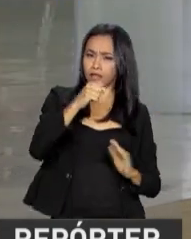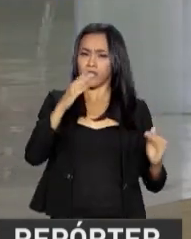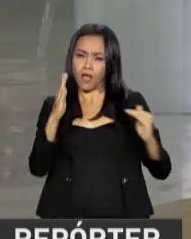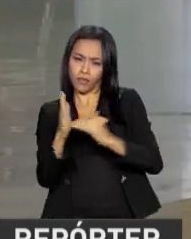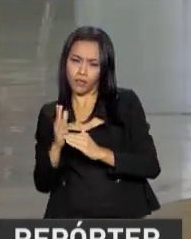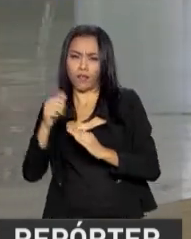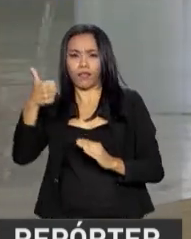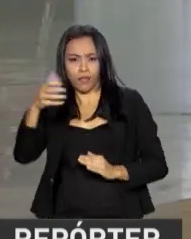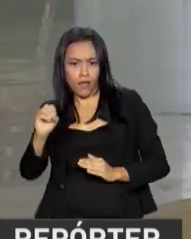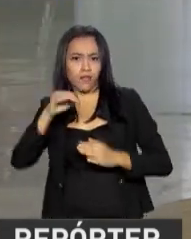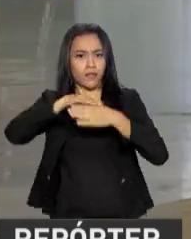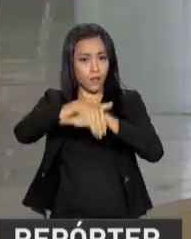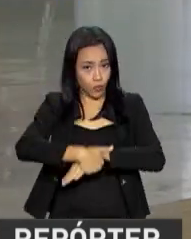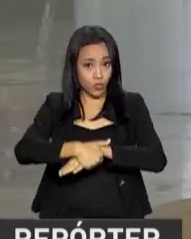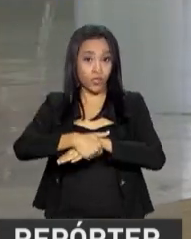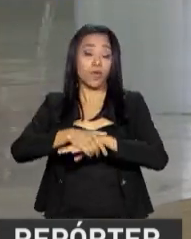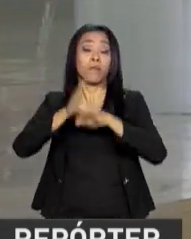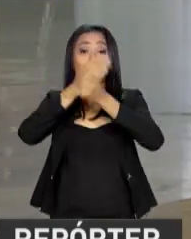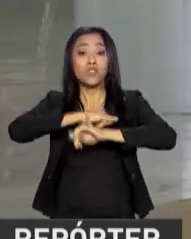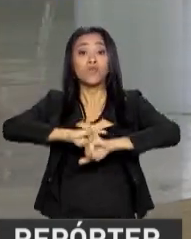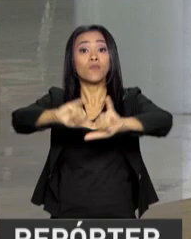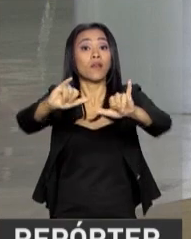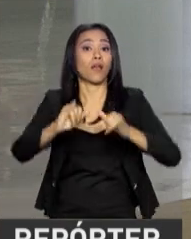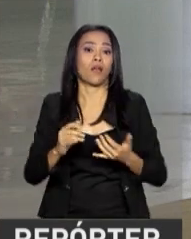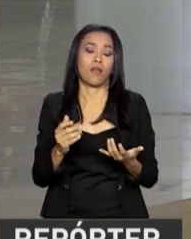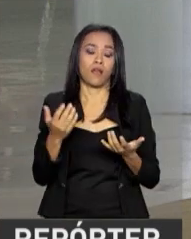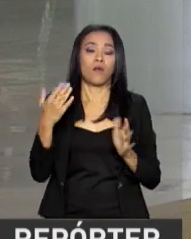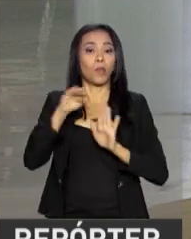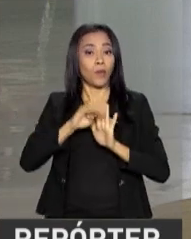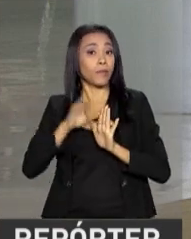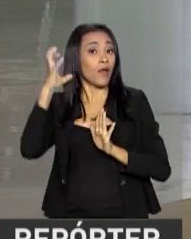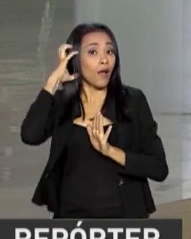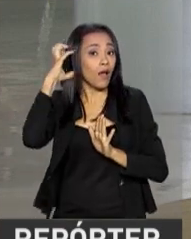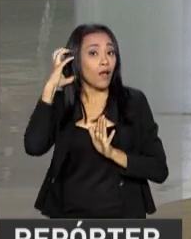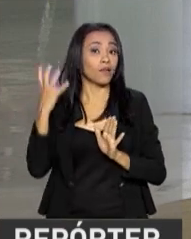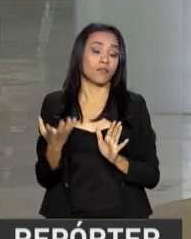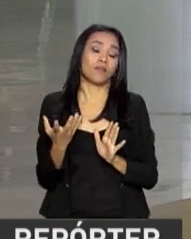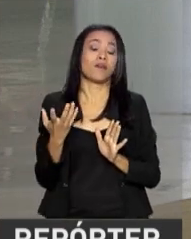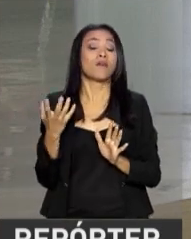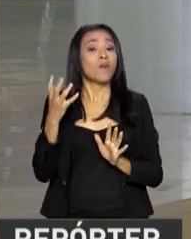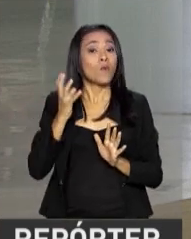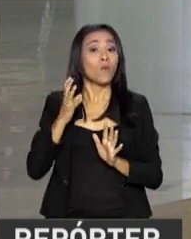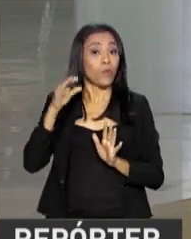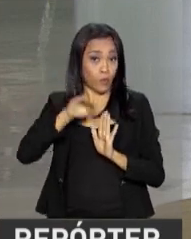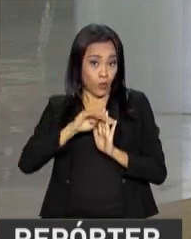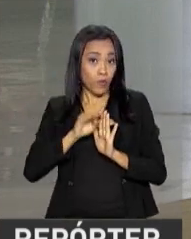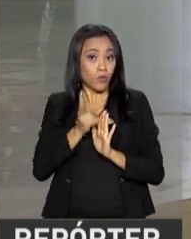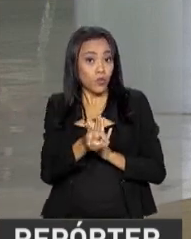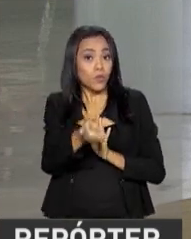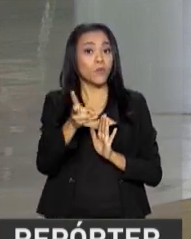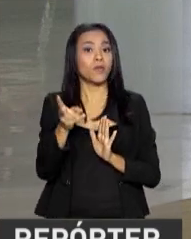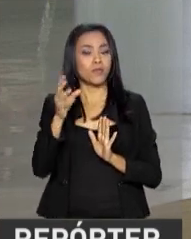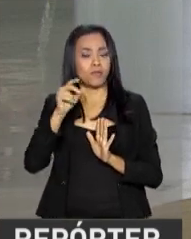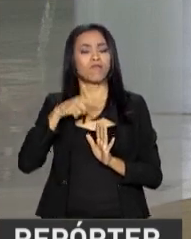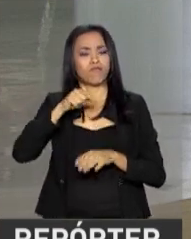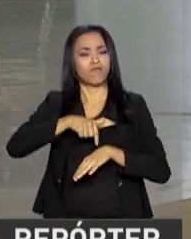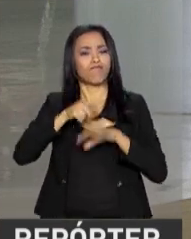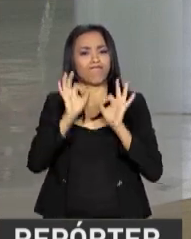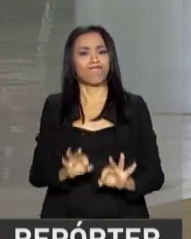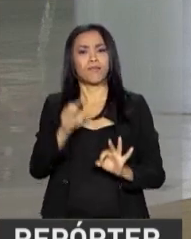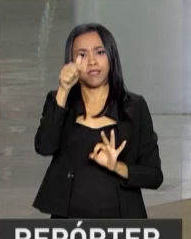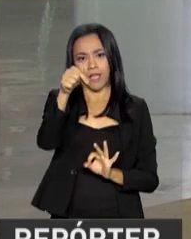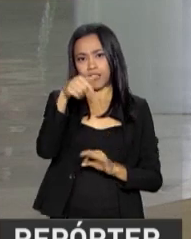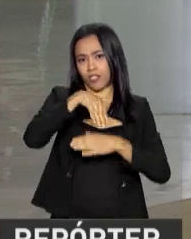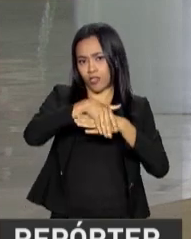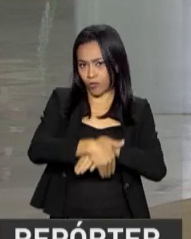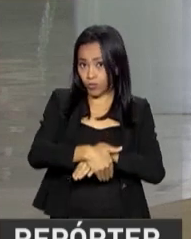transmitir o programa vale lembrar também que o programa continua sendo transmitido ao vivo às sete da noite e